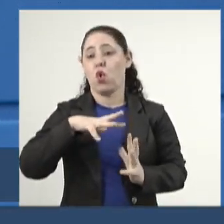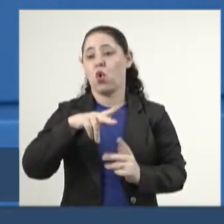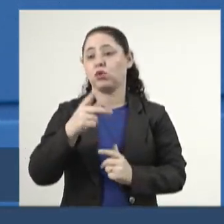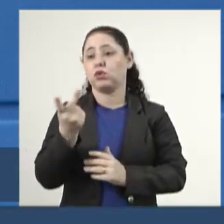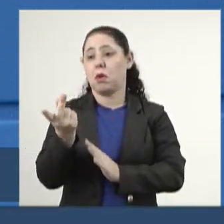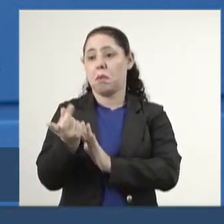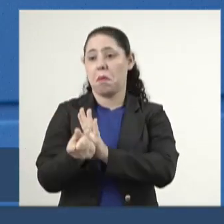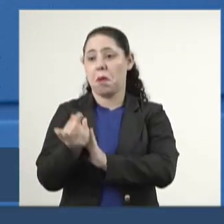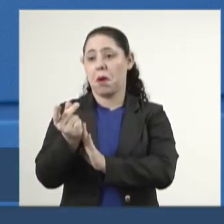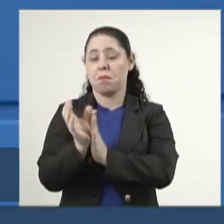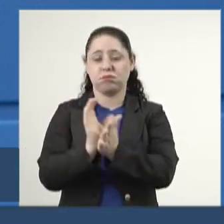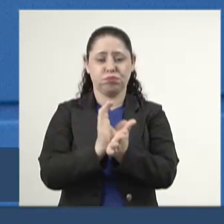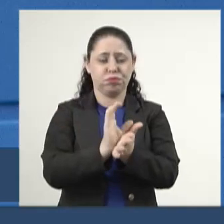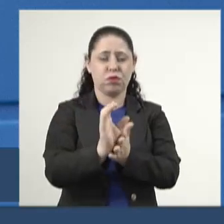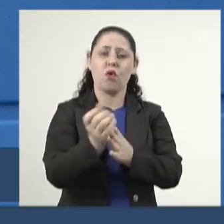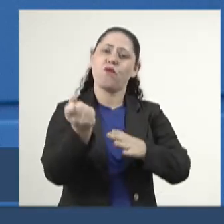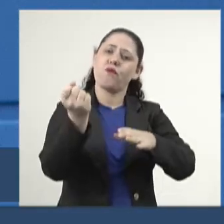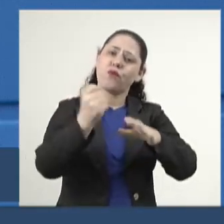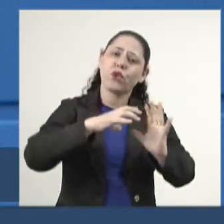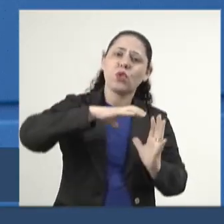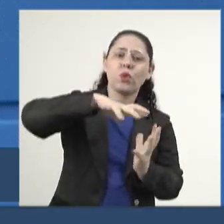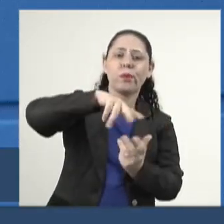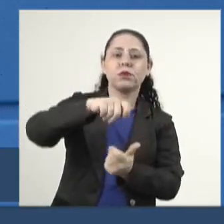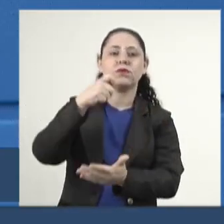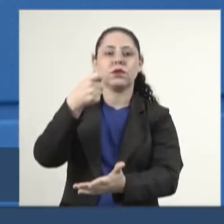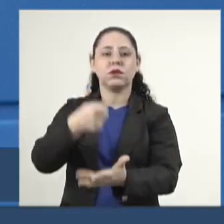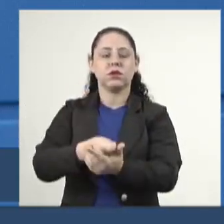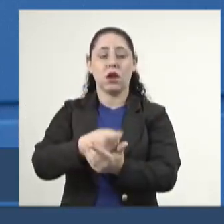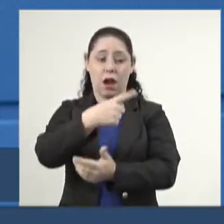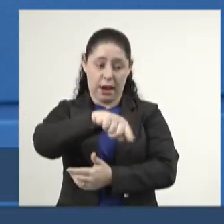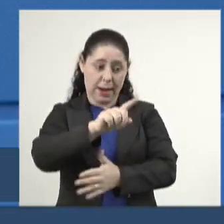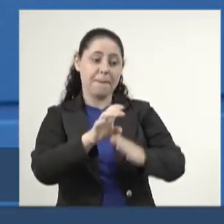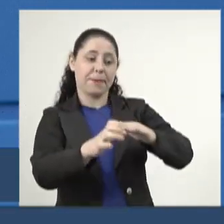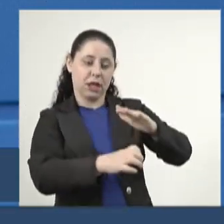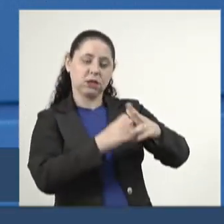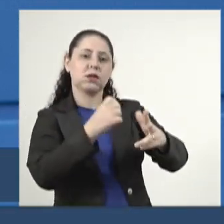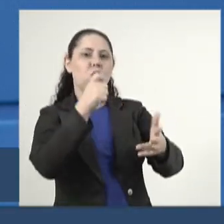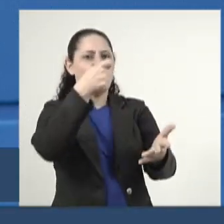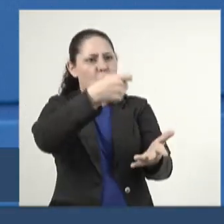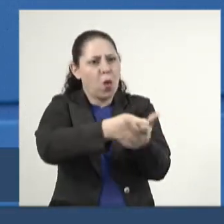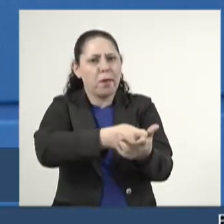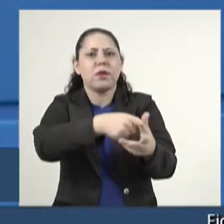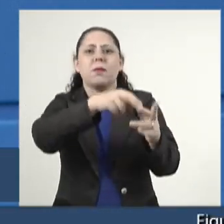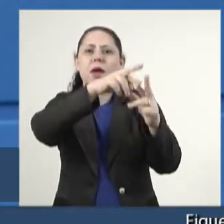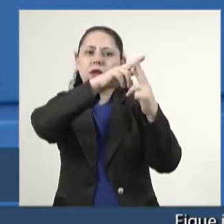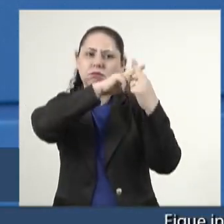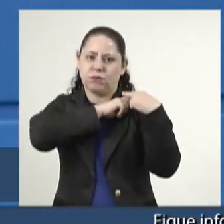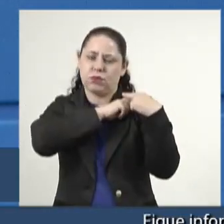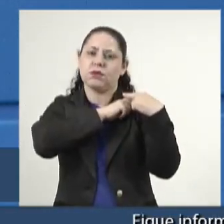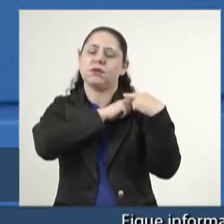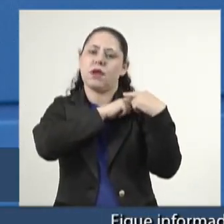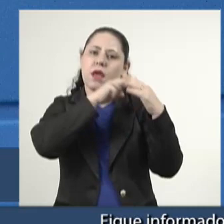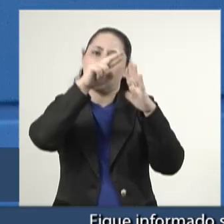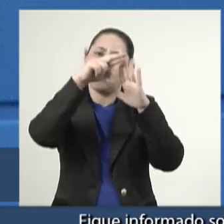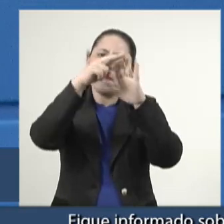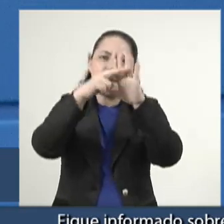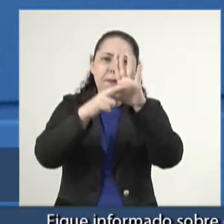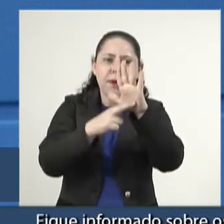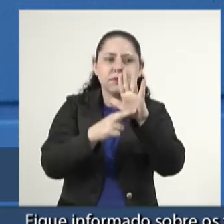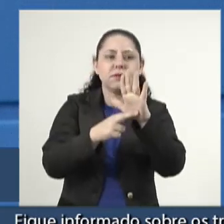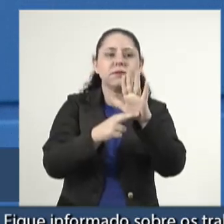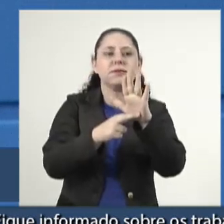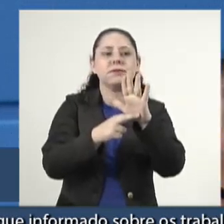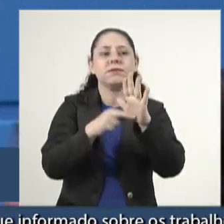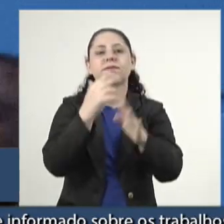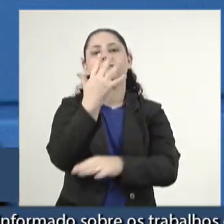investimentos dos principais fundos mundiais vão exigir das empresas o cumprimento de determinadas metas em relação ao